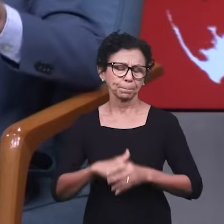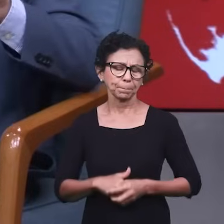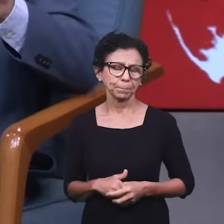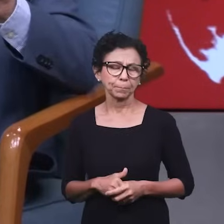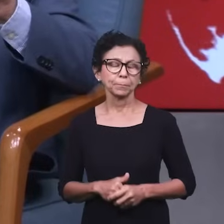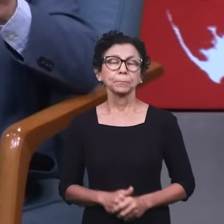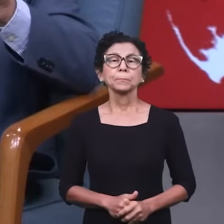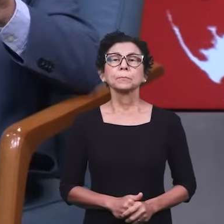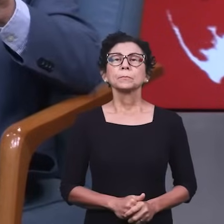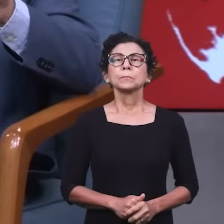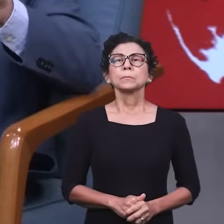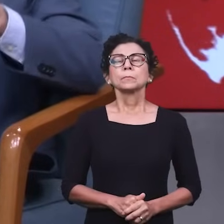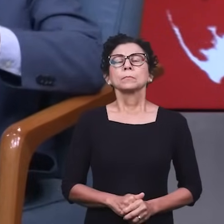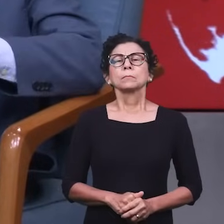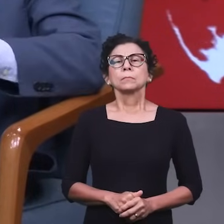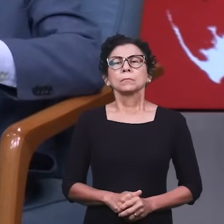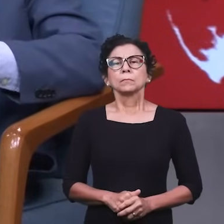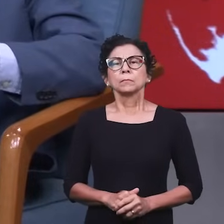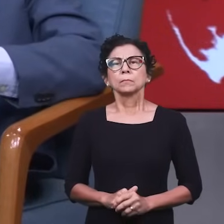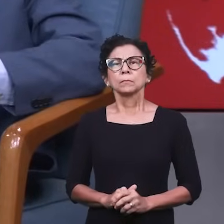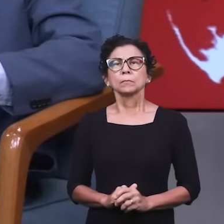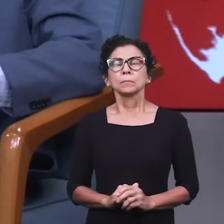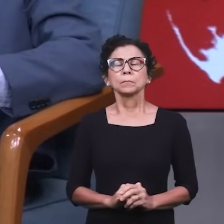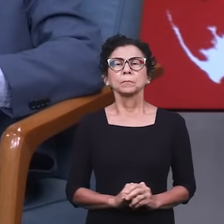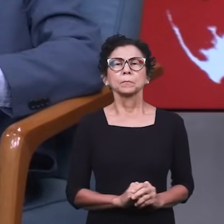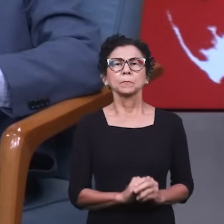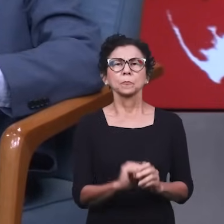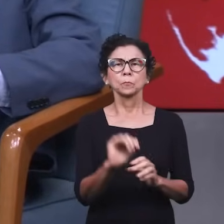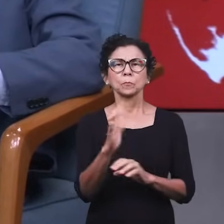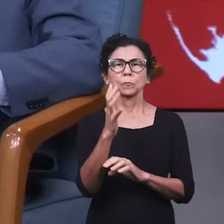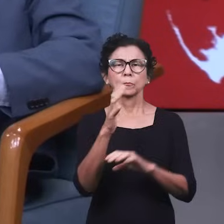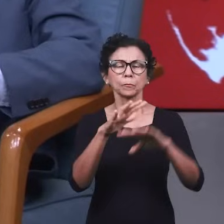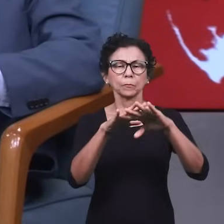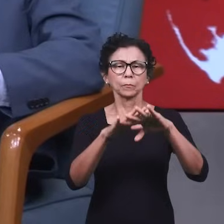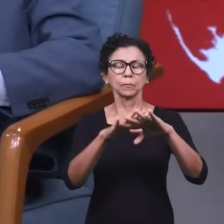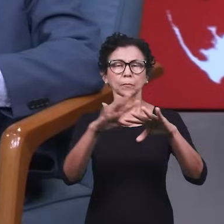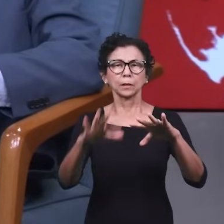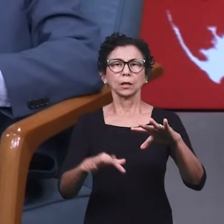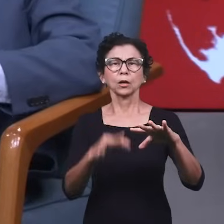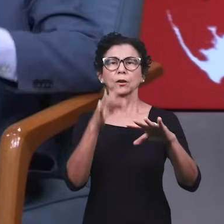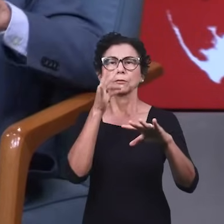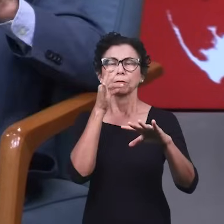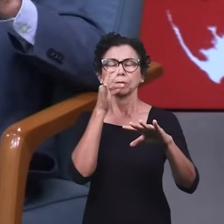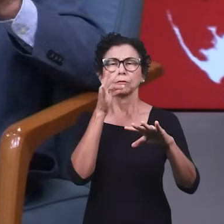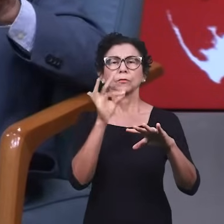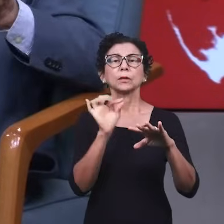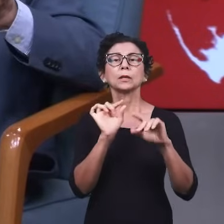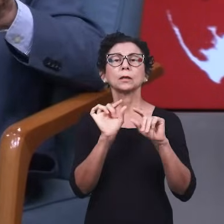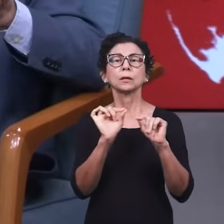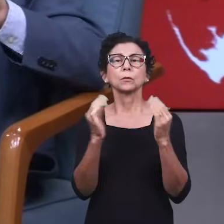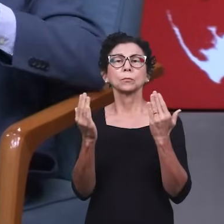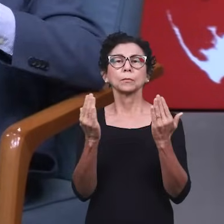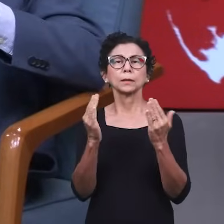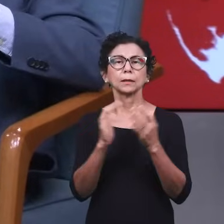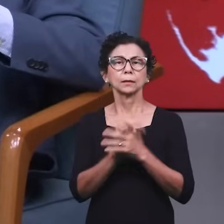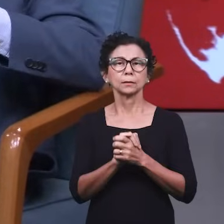Então a pergunta que eu faço para você é a seguinte: vinha, a